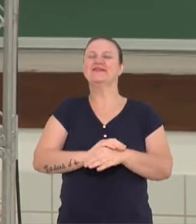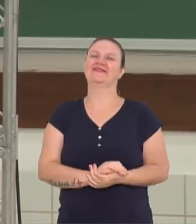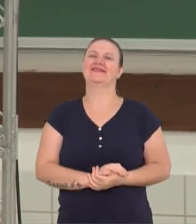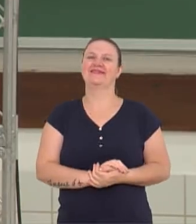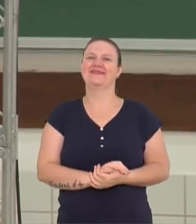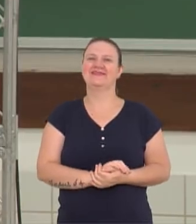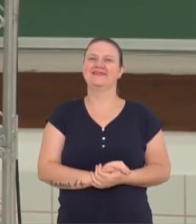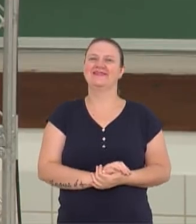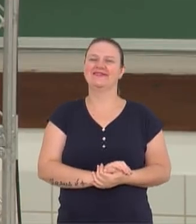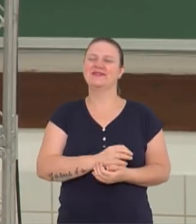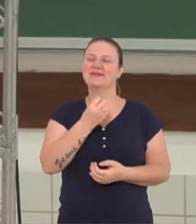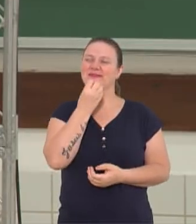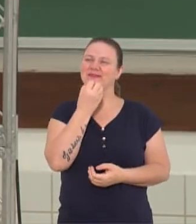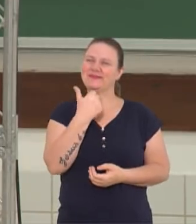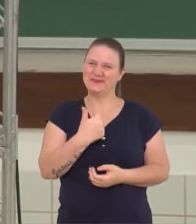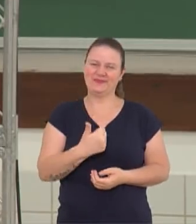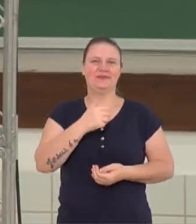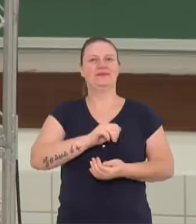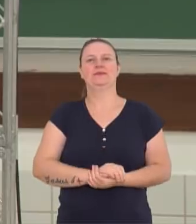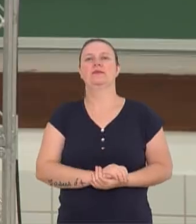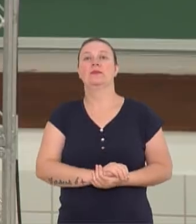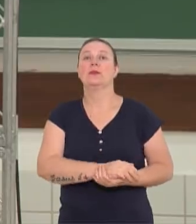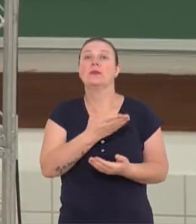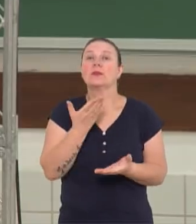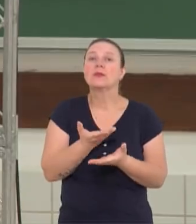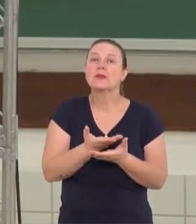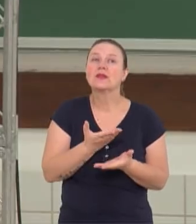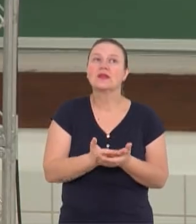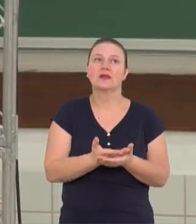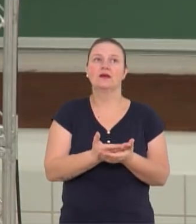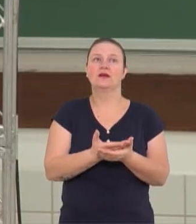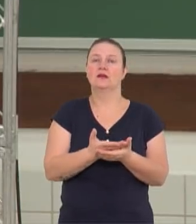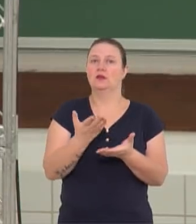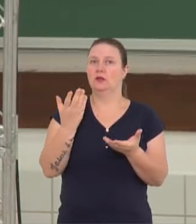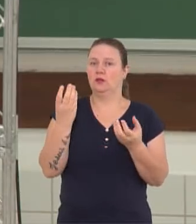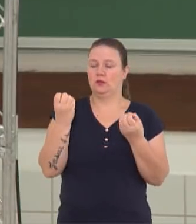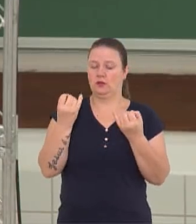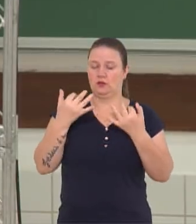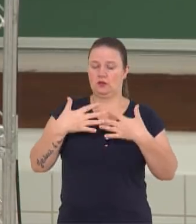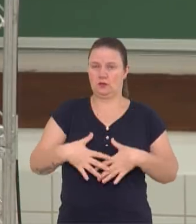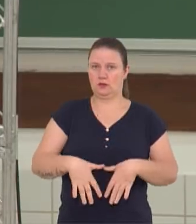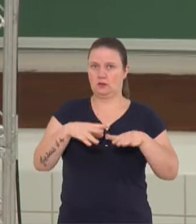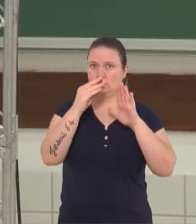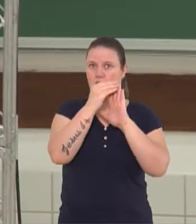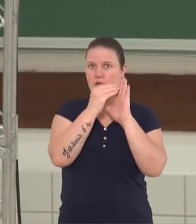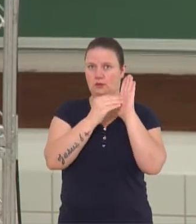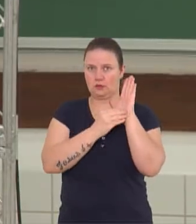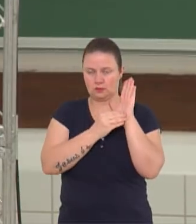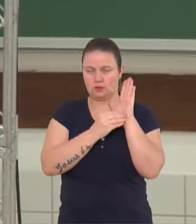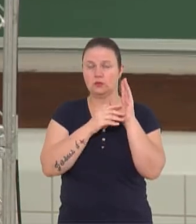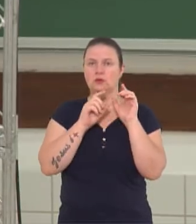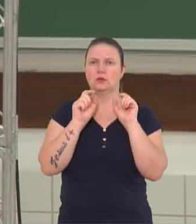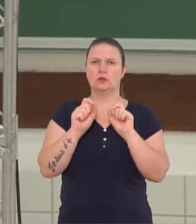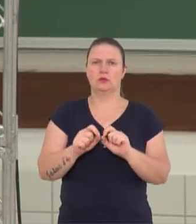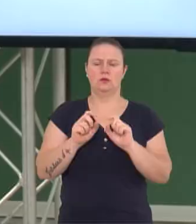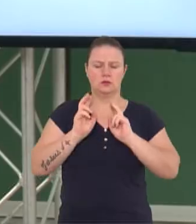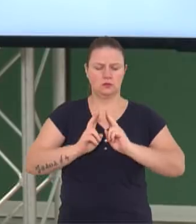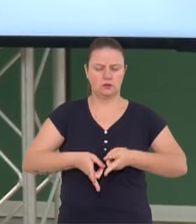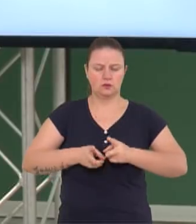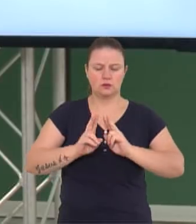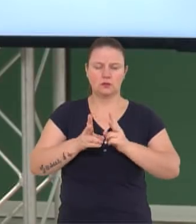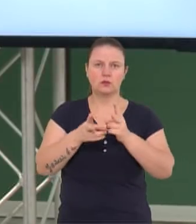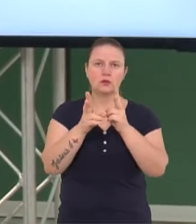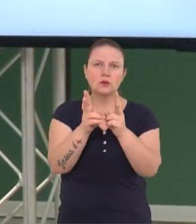tá? Muito bem. Na aula de hoje, a gente vai trabalhar alguns assuntos. Vai continuar ainda